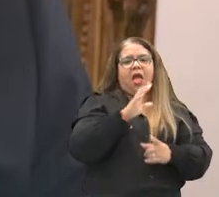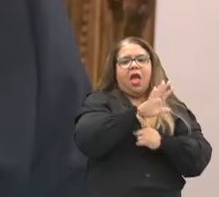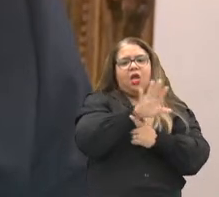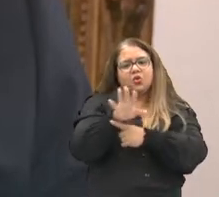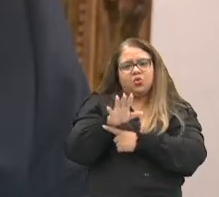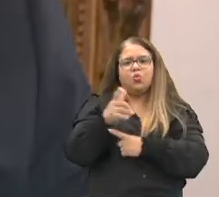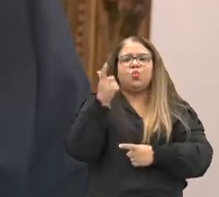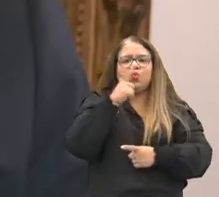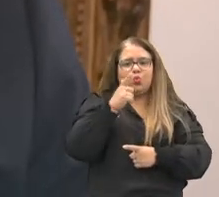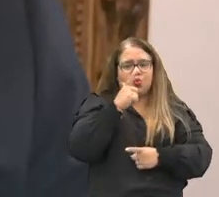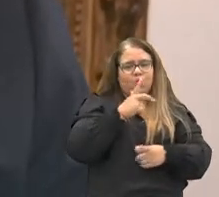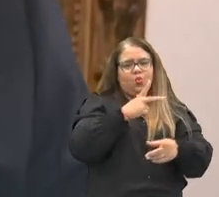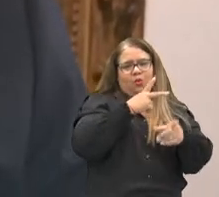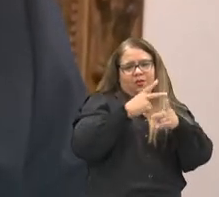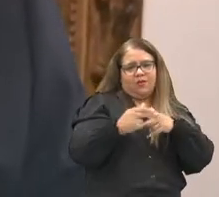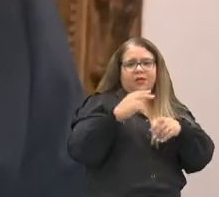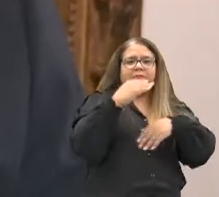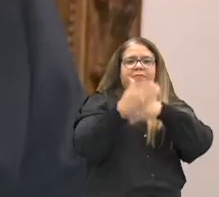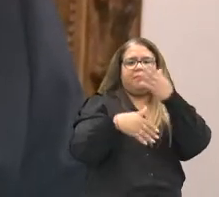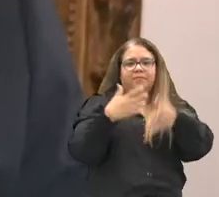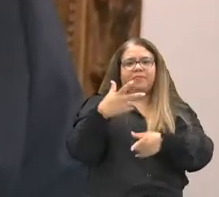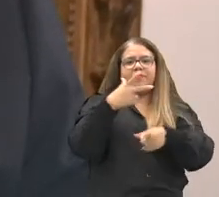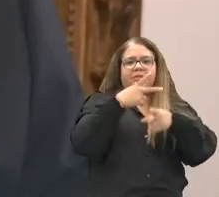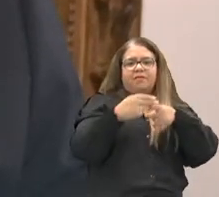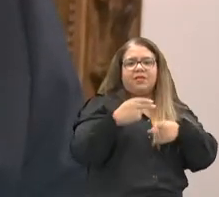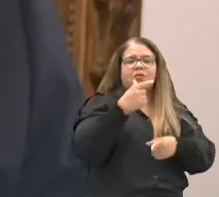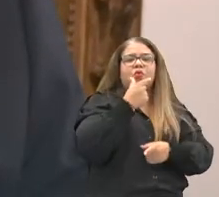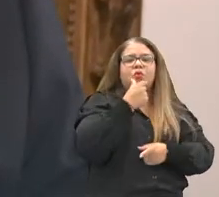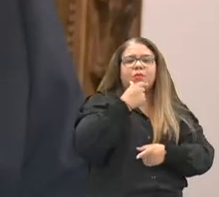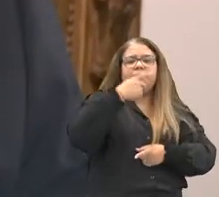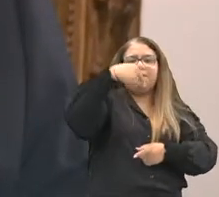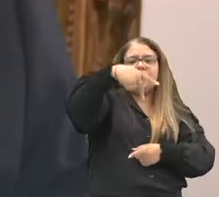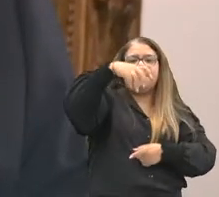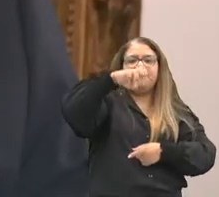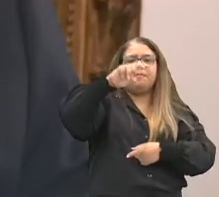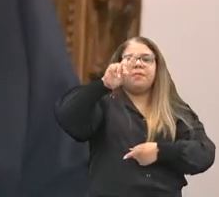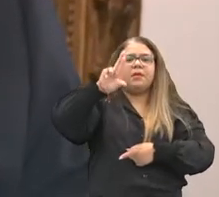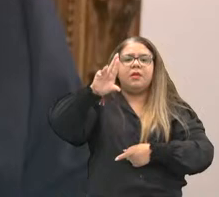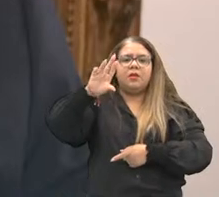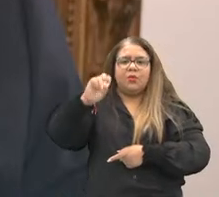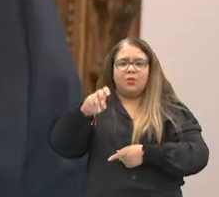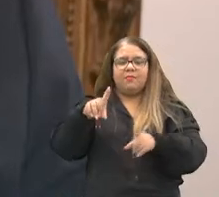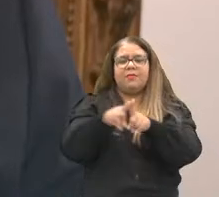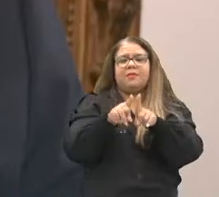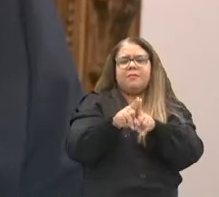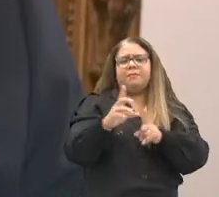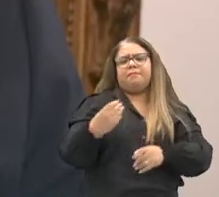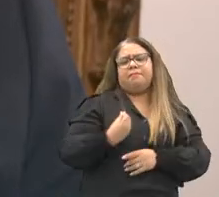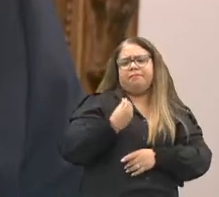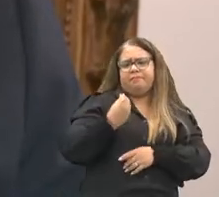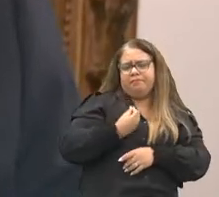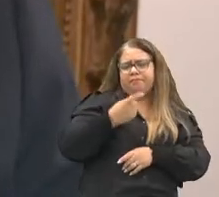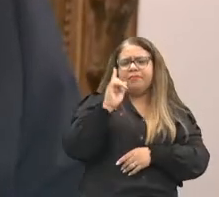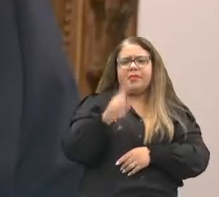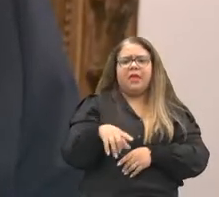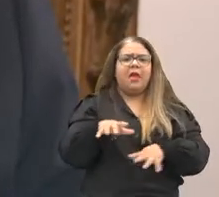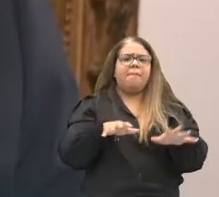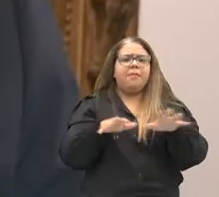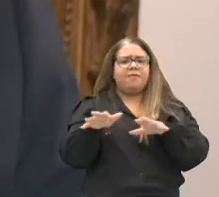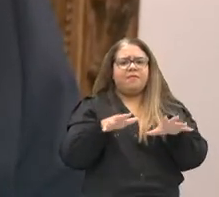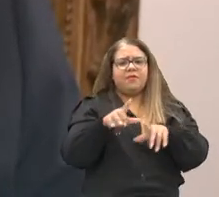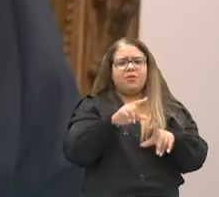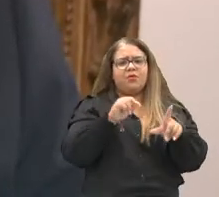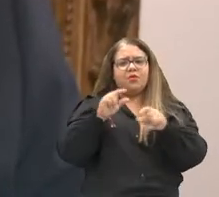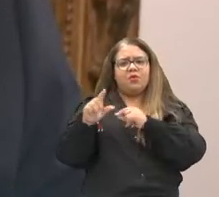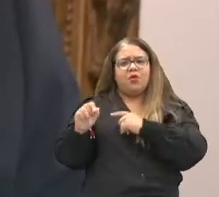fazer uma boa gestão. Ele depois elegeu Pedro Pedrocian, governador do estado, e participou ativamente da escolha do então governador